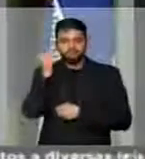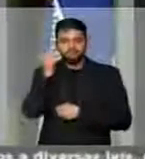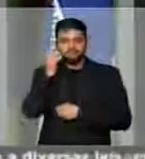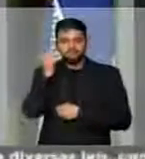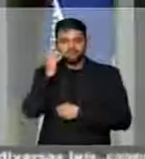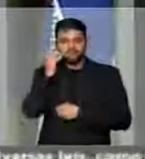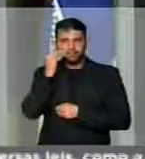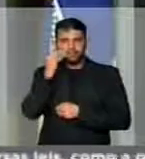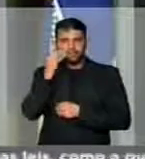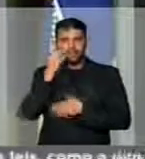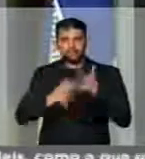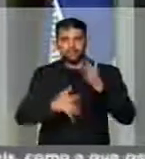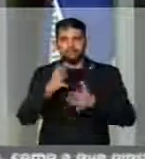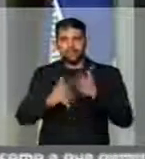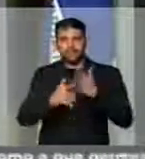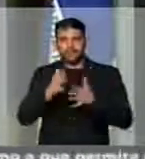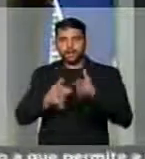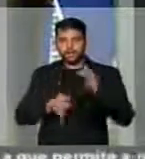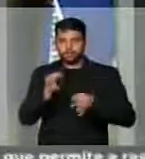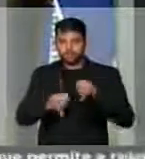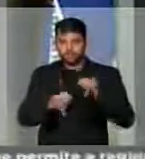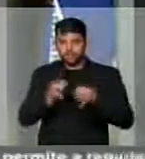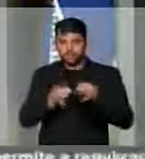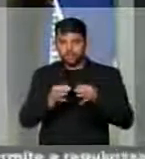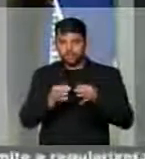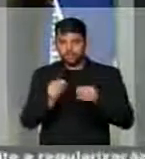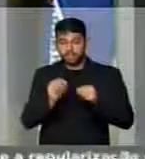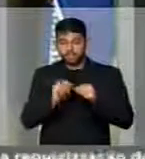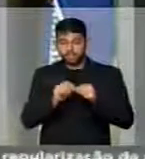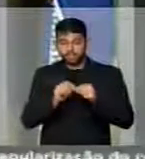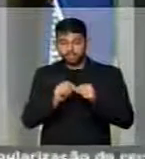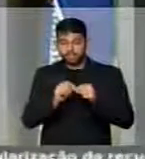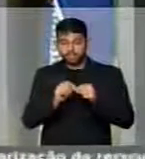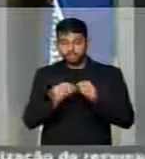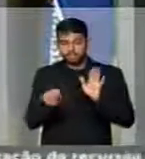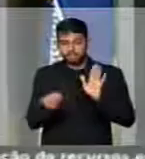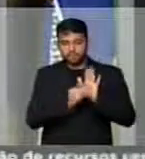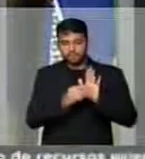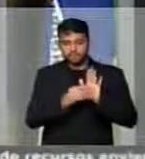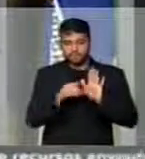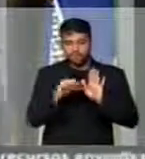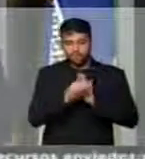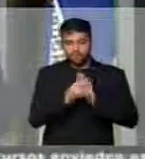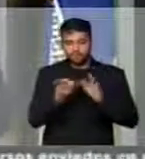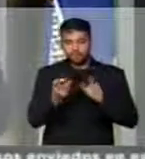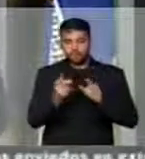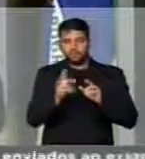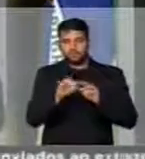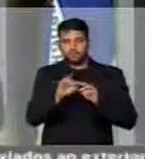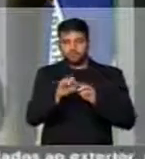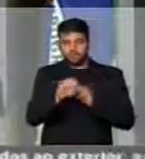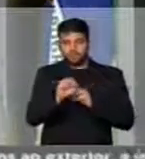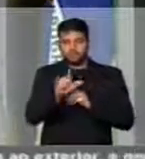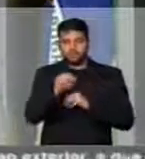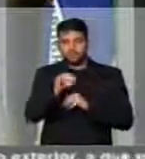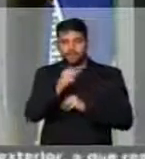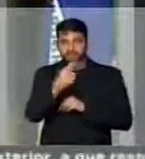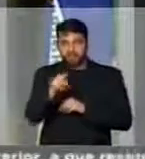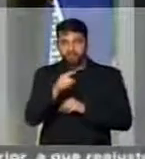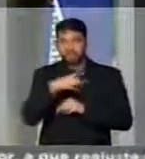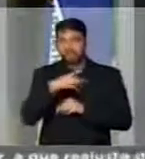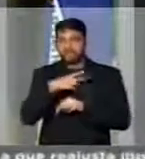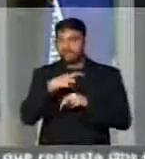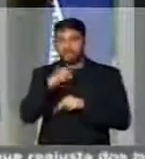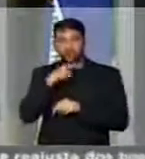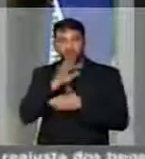de obstrução da justiça e isto é crime capitulado no Código de Processo Penal. Não resta a